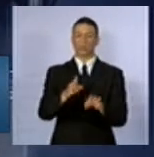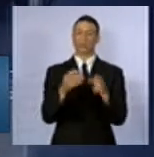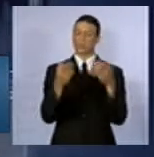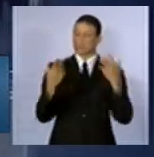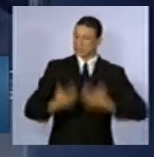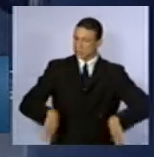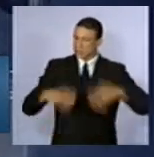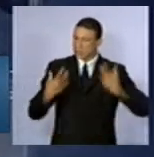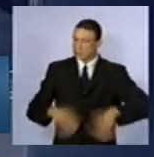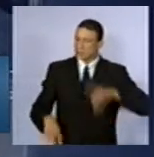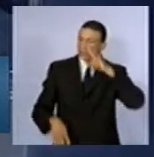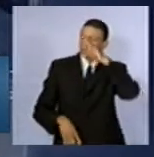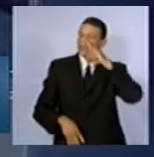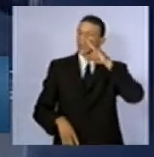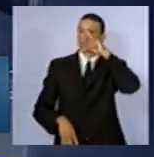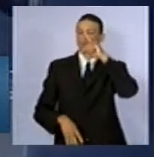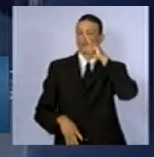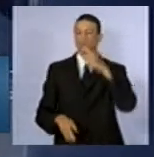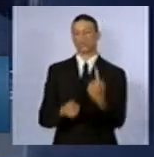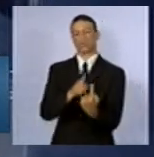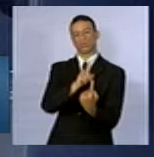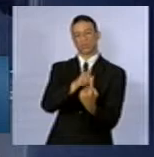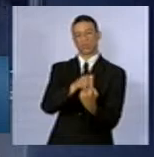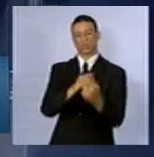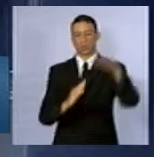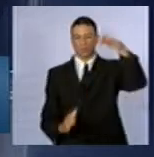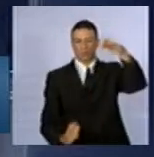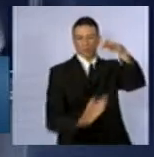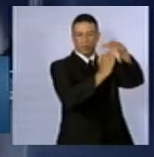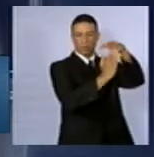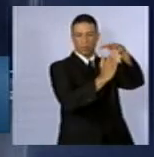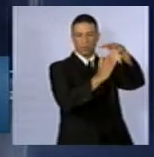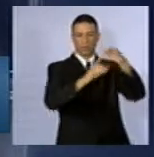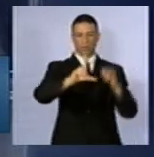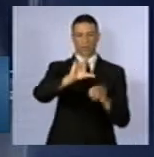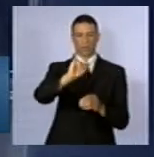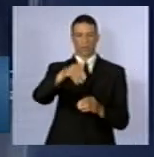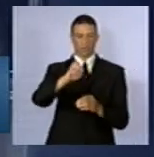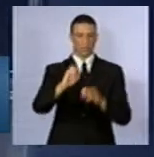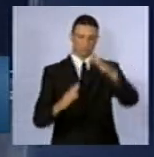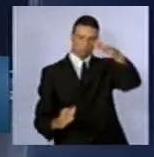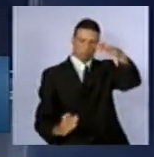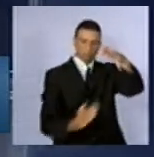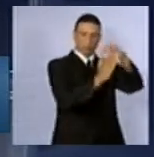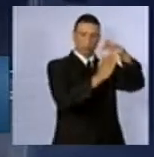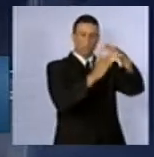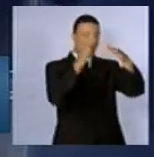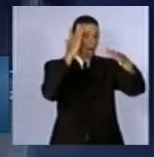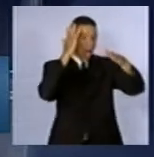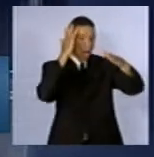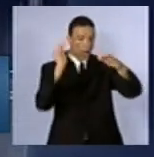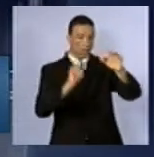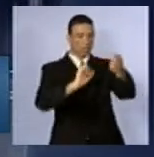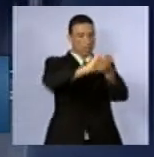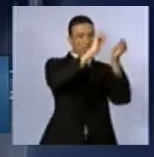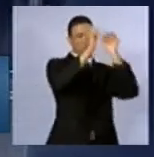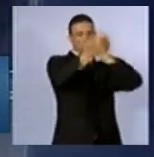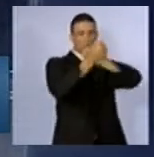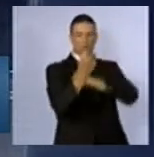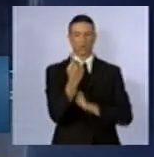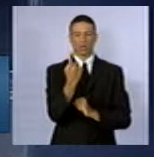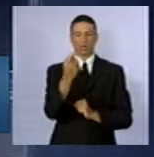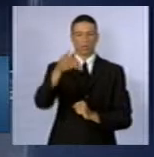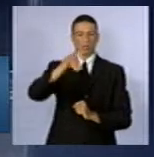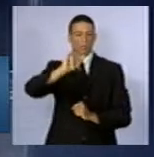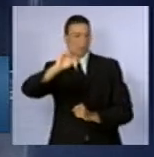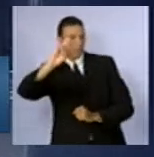catastróficas então primeira coisa é um limite imediato vamos ter que amanhã todo o sistema adotar o limite de um microtesla o que